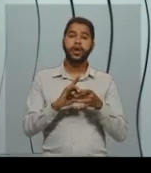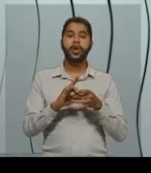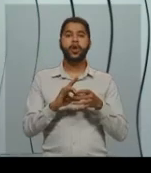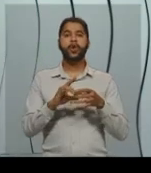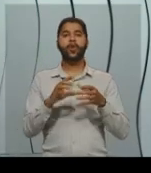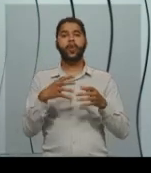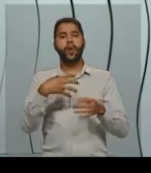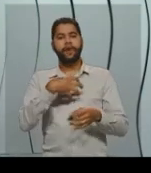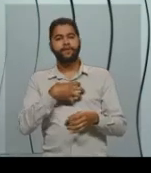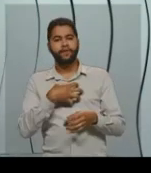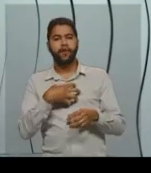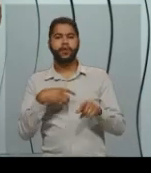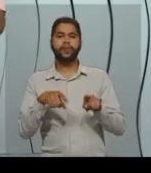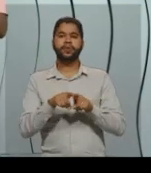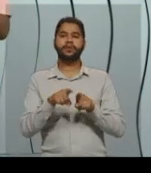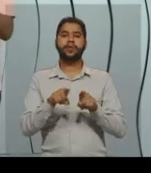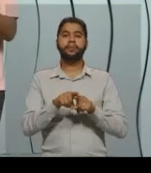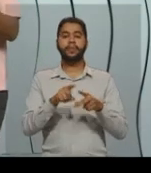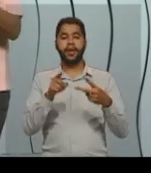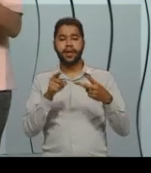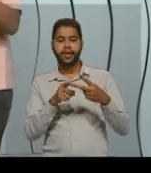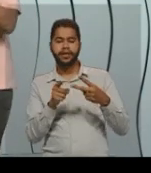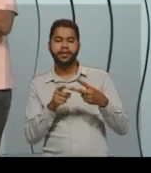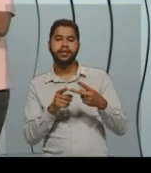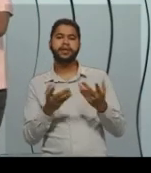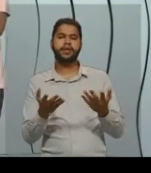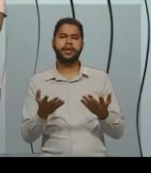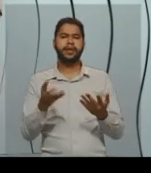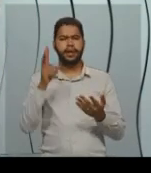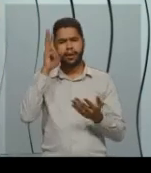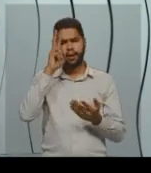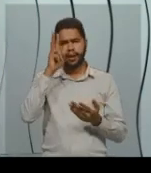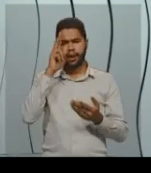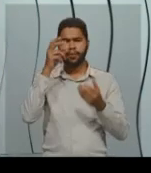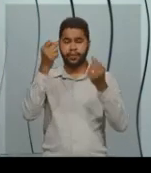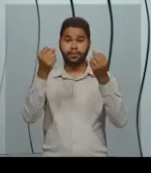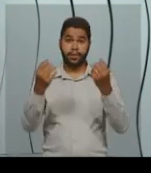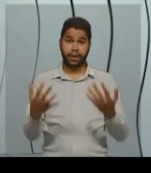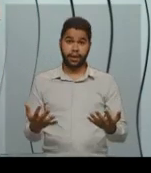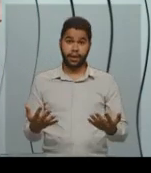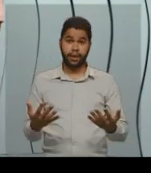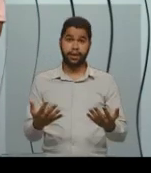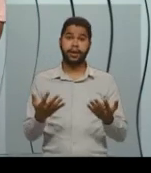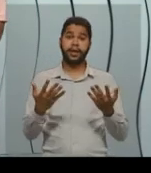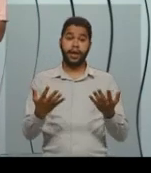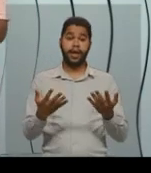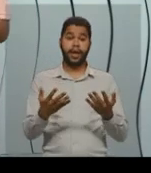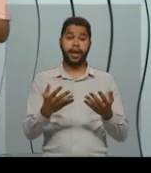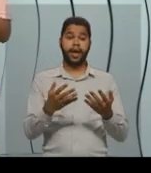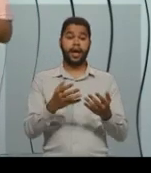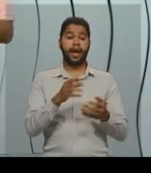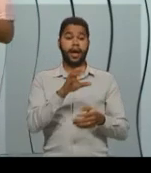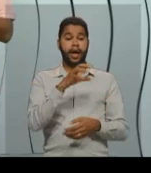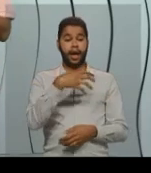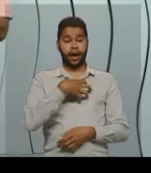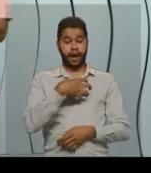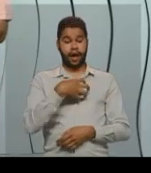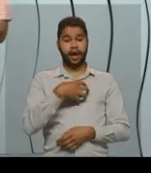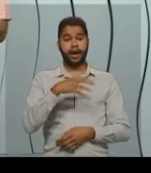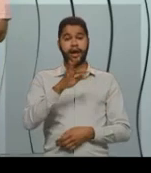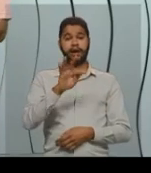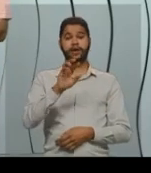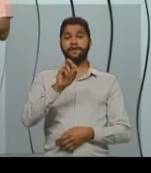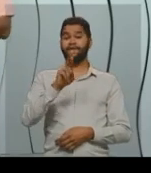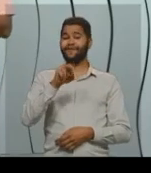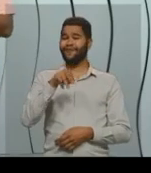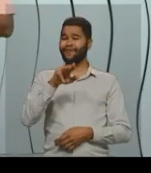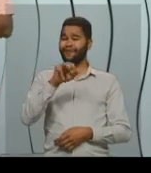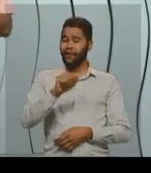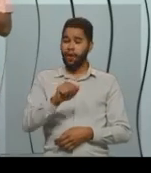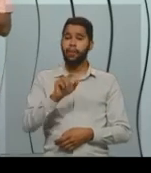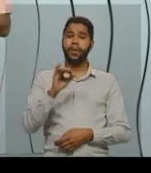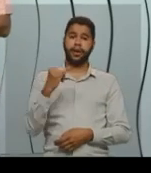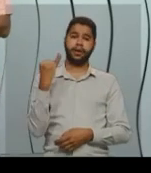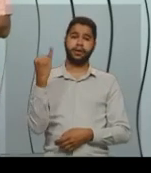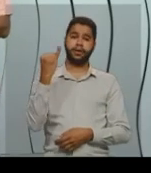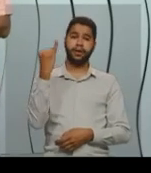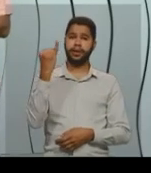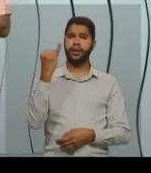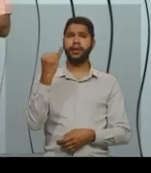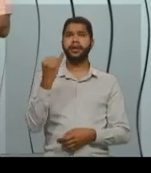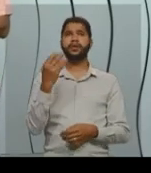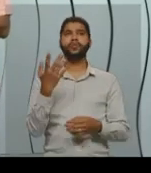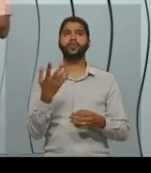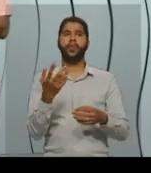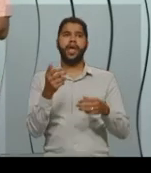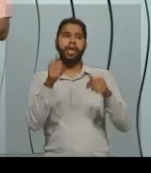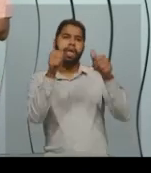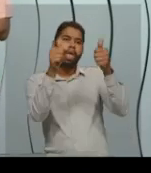substância segunda. Lembra do nosso conceito de forma e matéria? Então, a forma, ela é essencial. Porque a forma não é